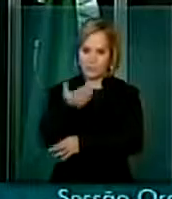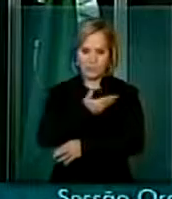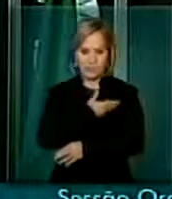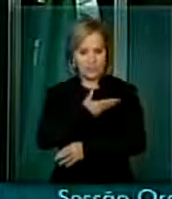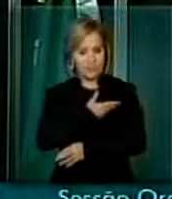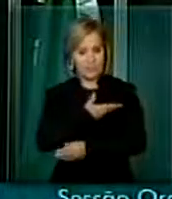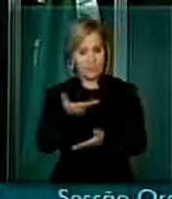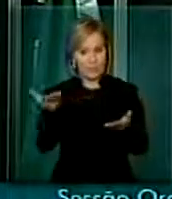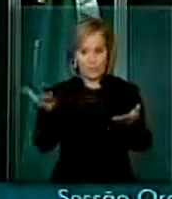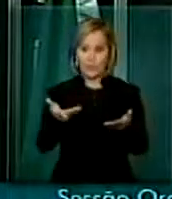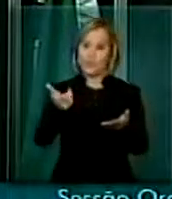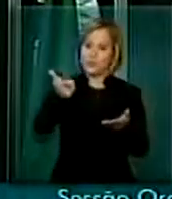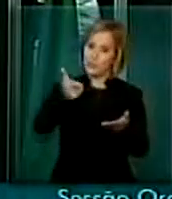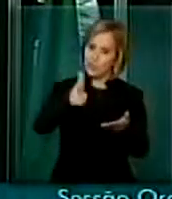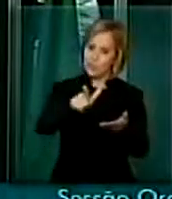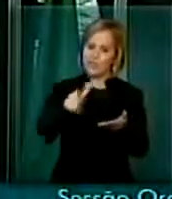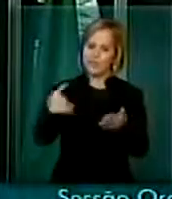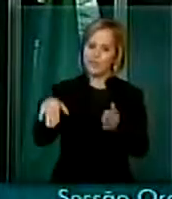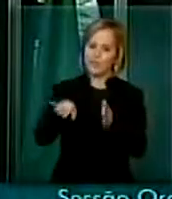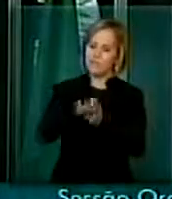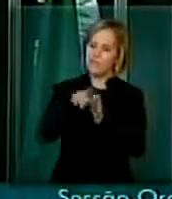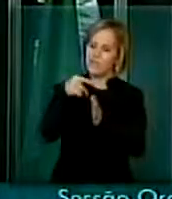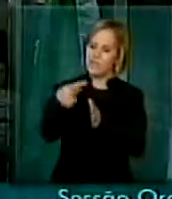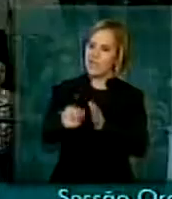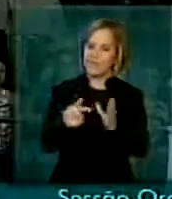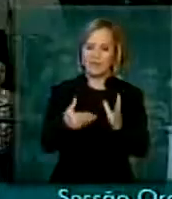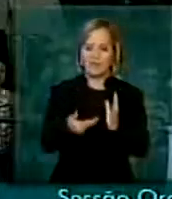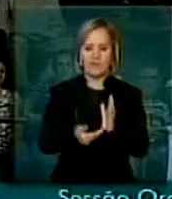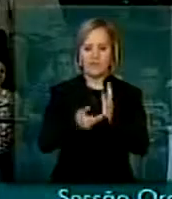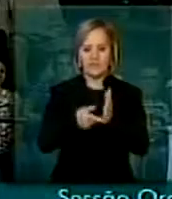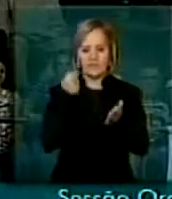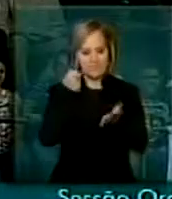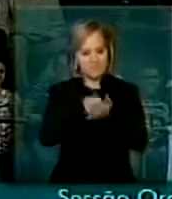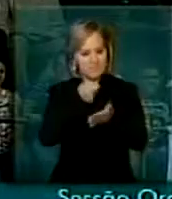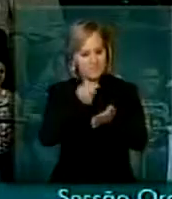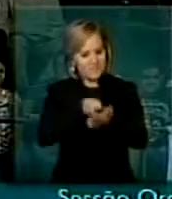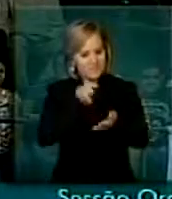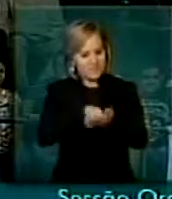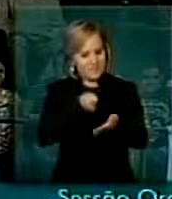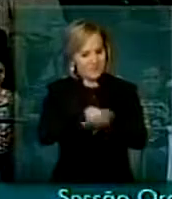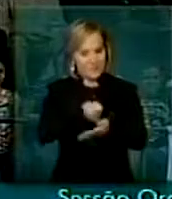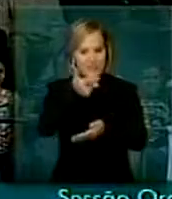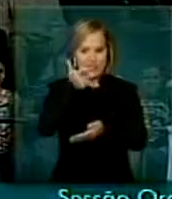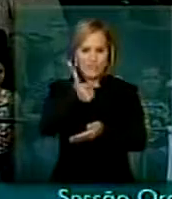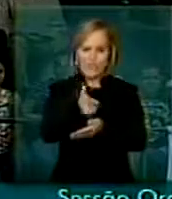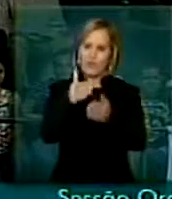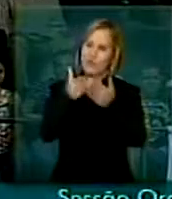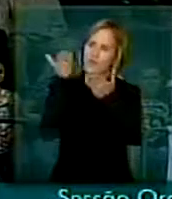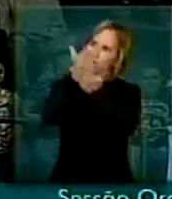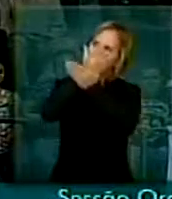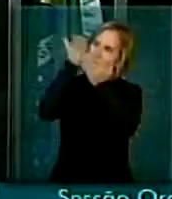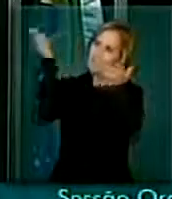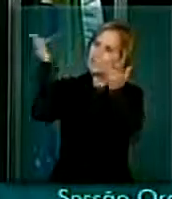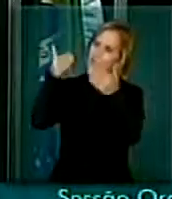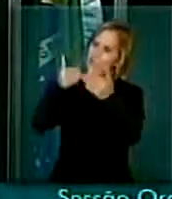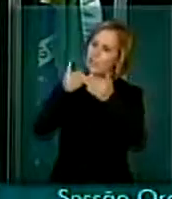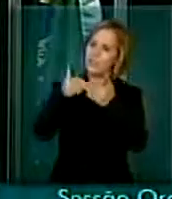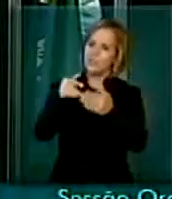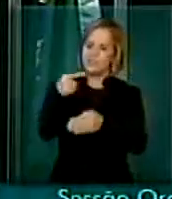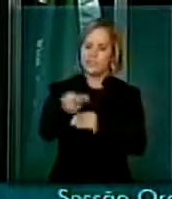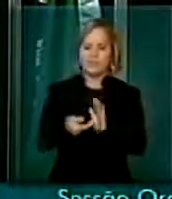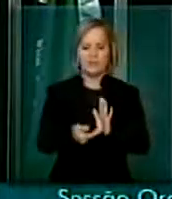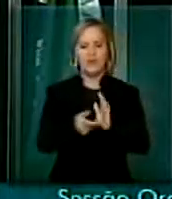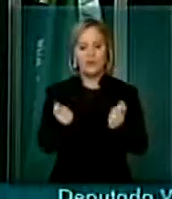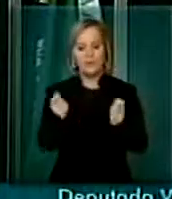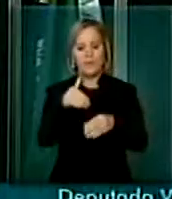pressionando, fazendo a correta pressão para que essa casa, para que este plenário continue votar a PEC,